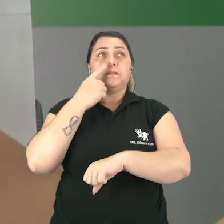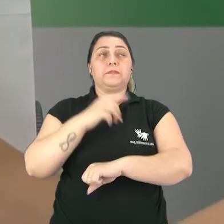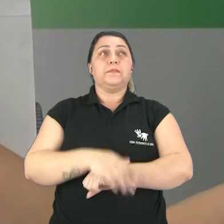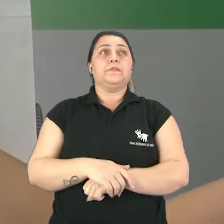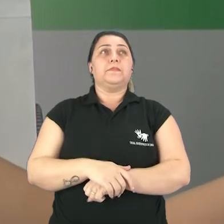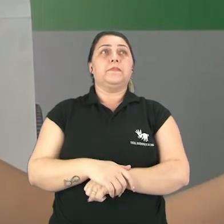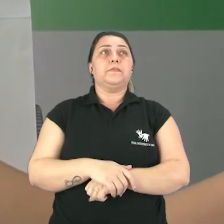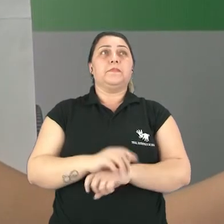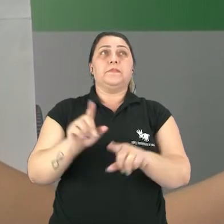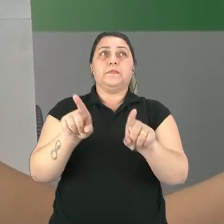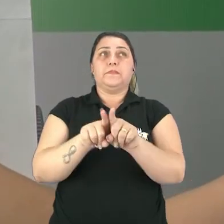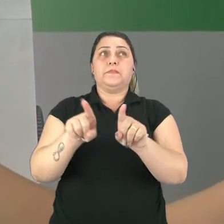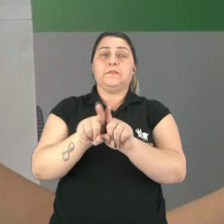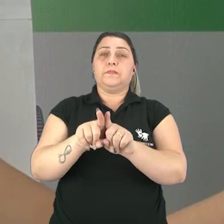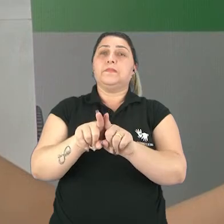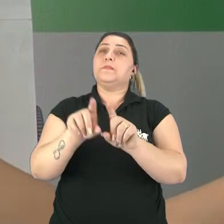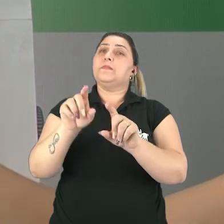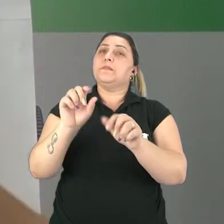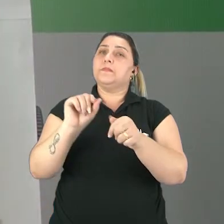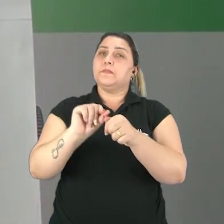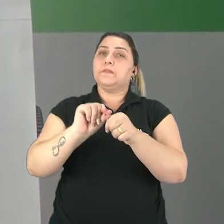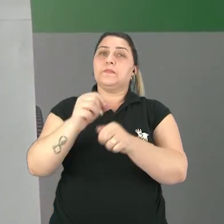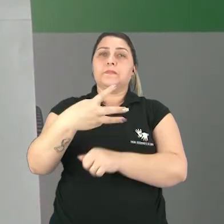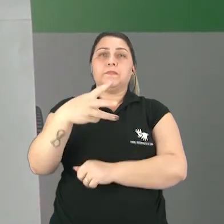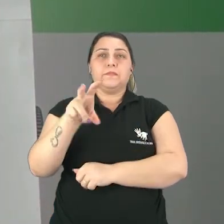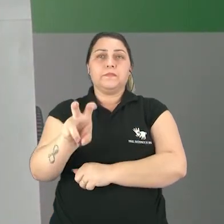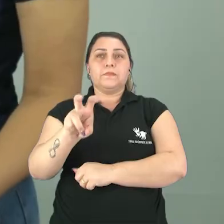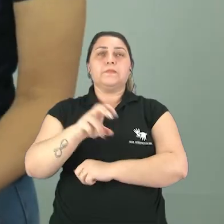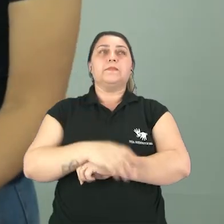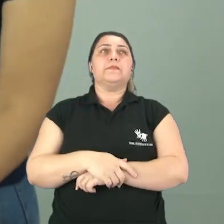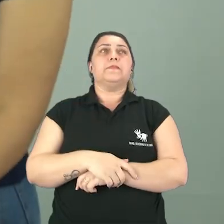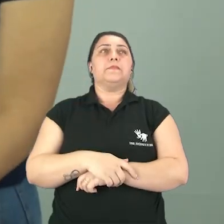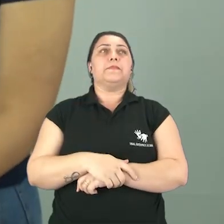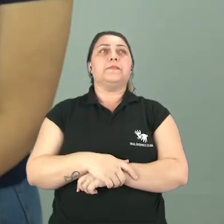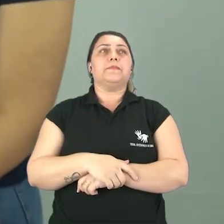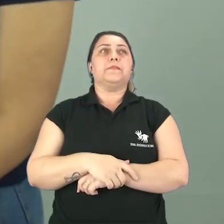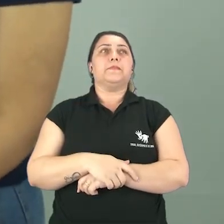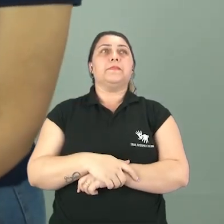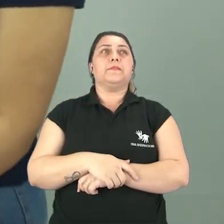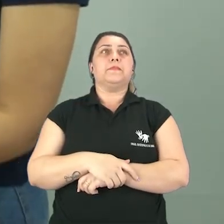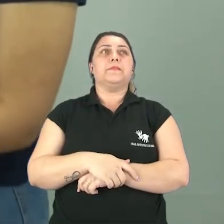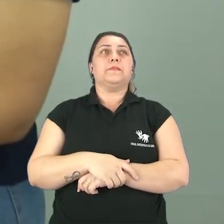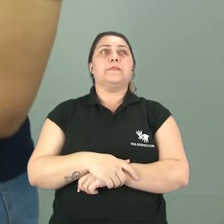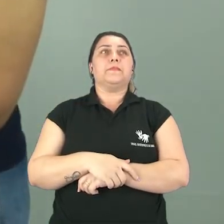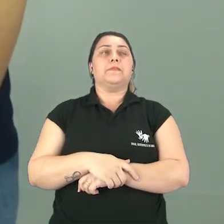as verdes também foram confeccionadas 35.